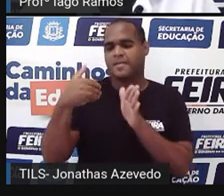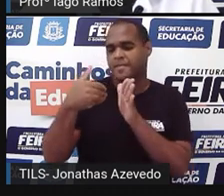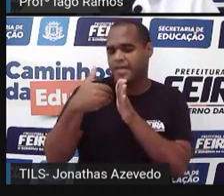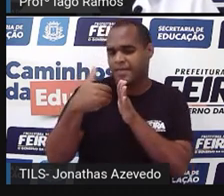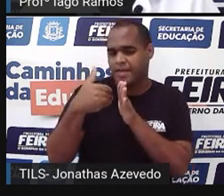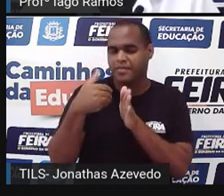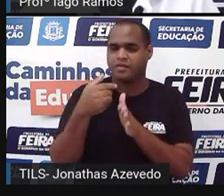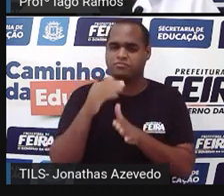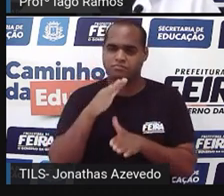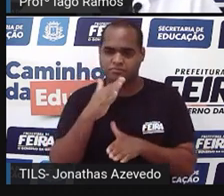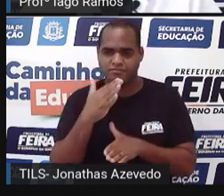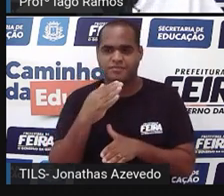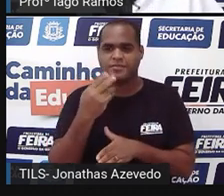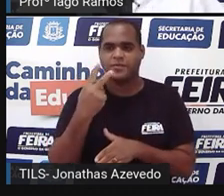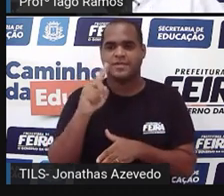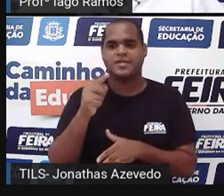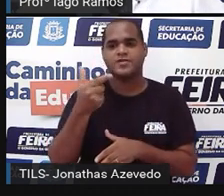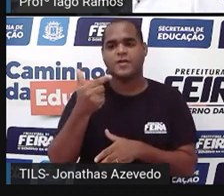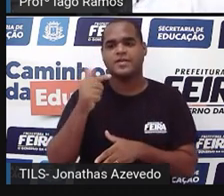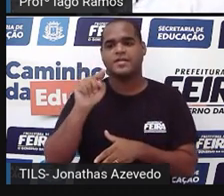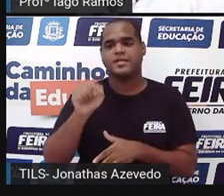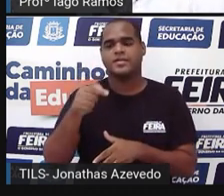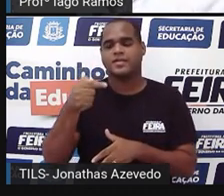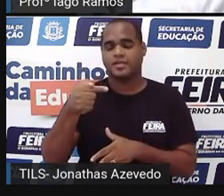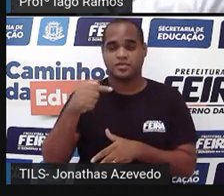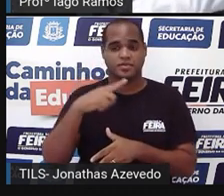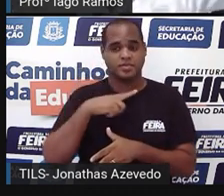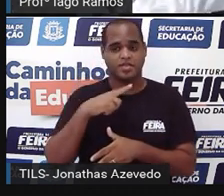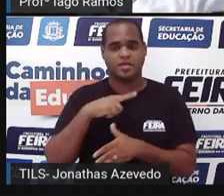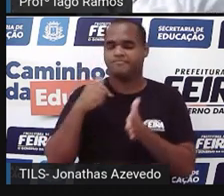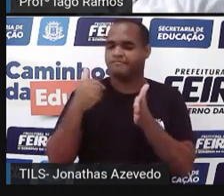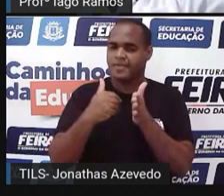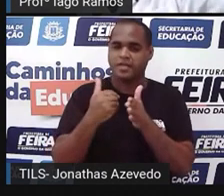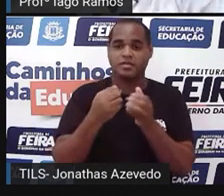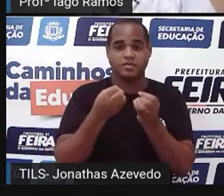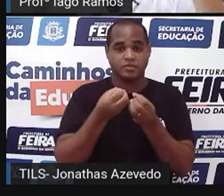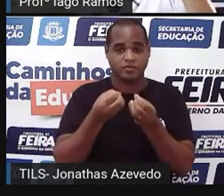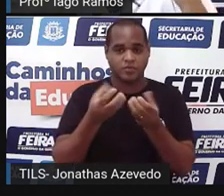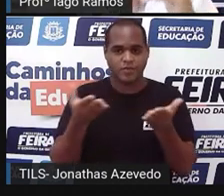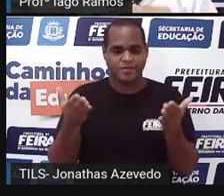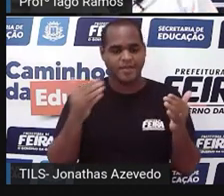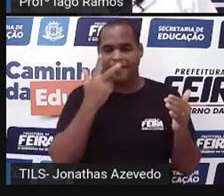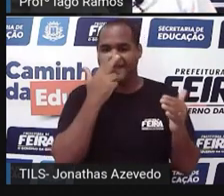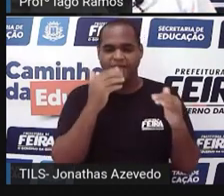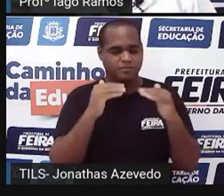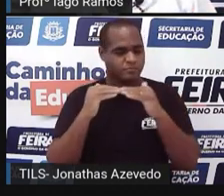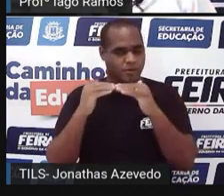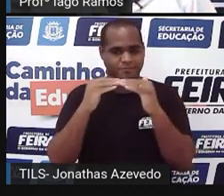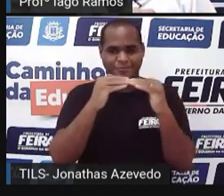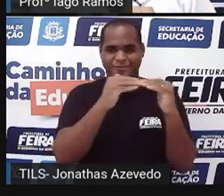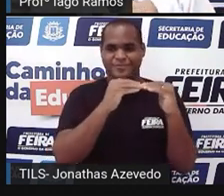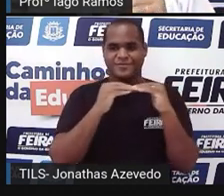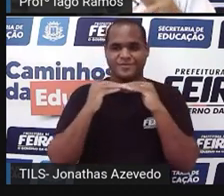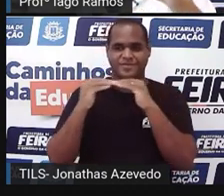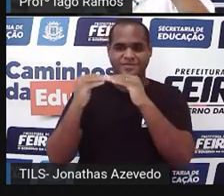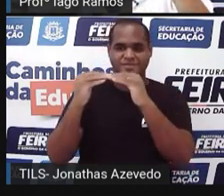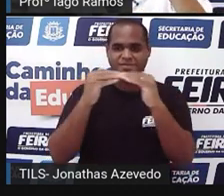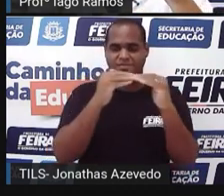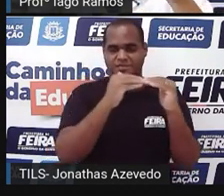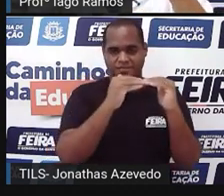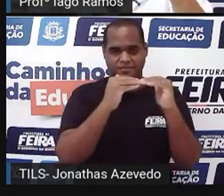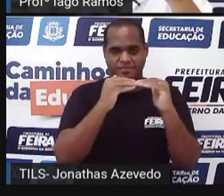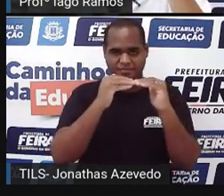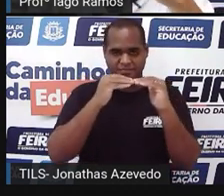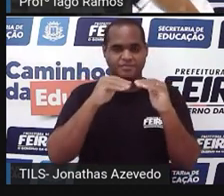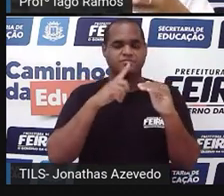kilowatts-hora Ou seja é distribuir todo o consumo de forma igual para cada mês é como se